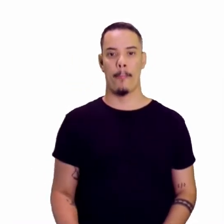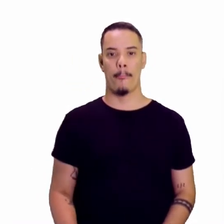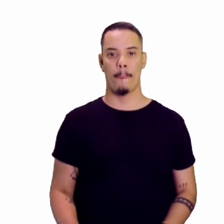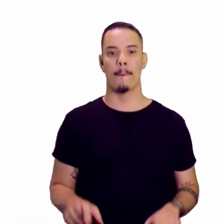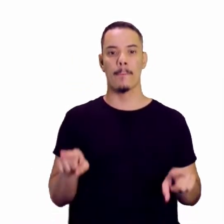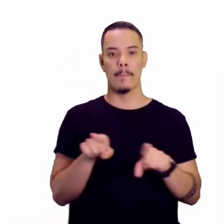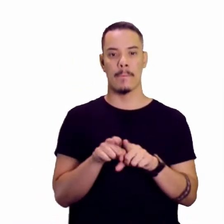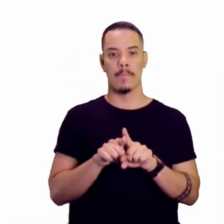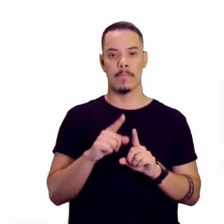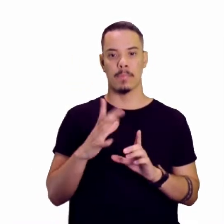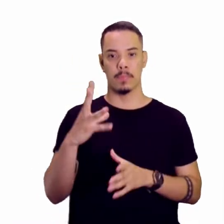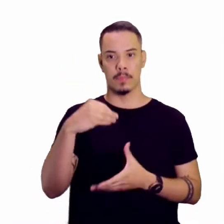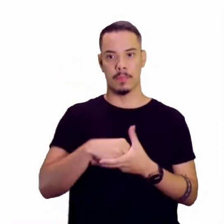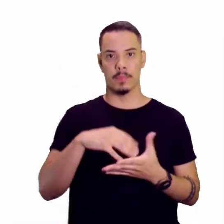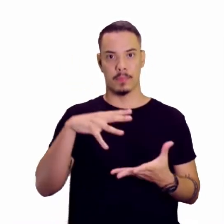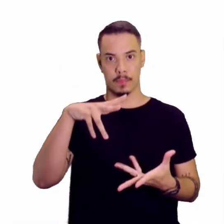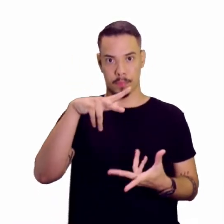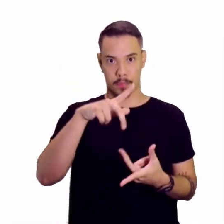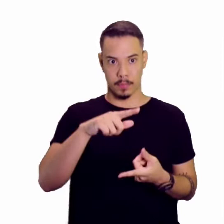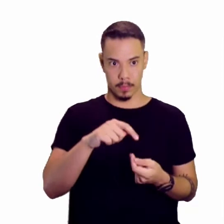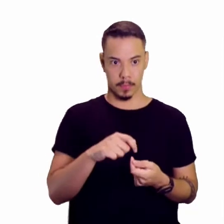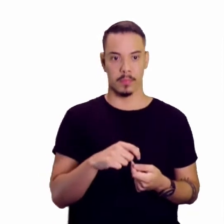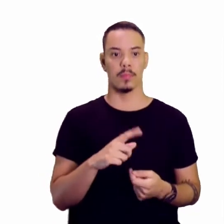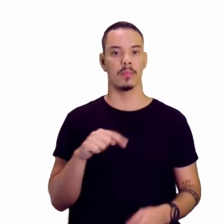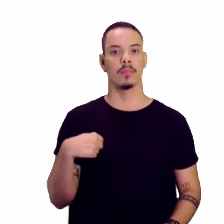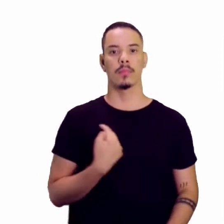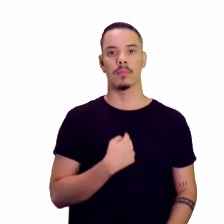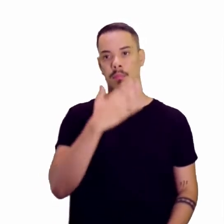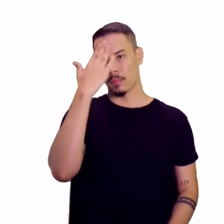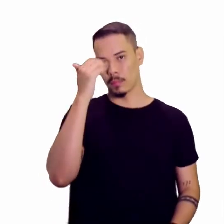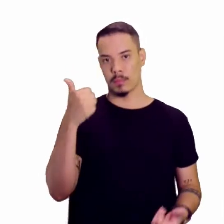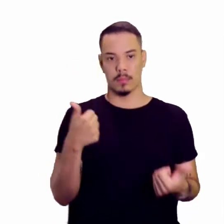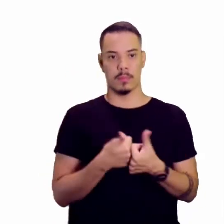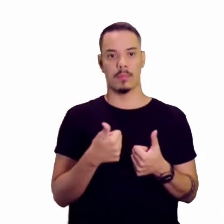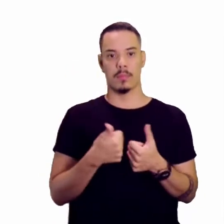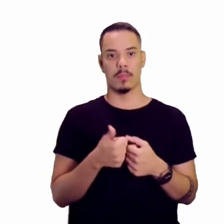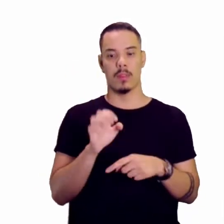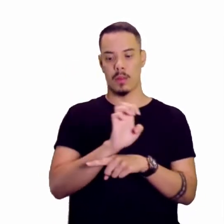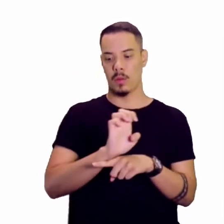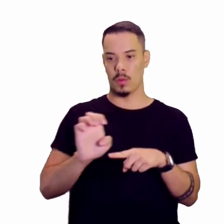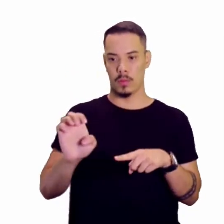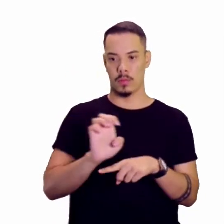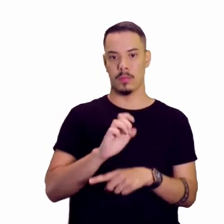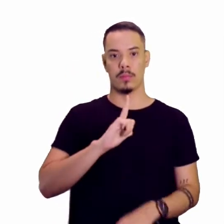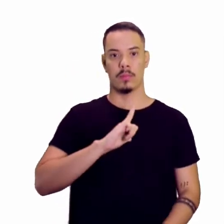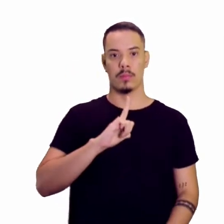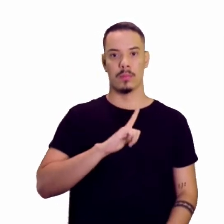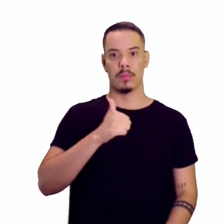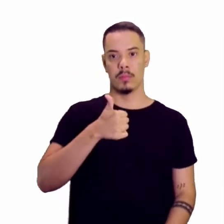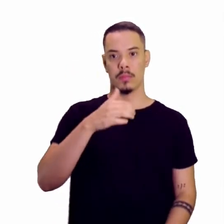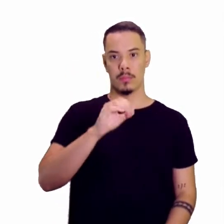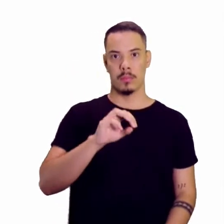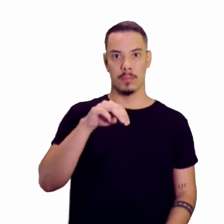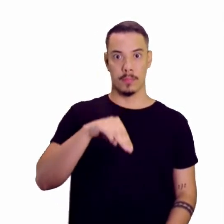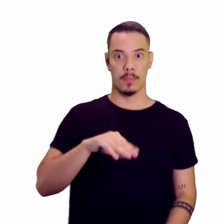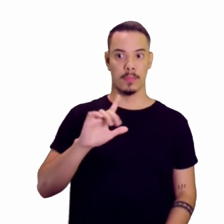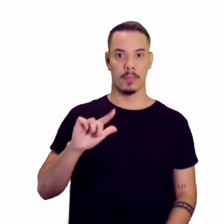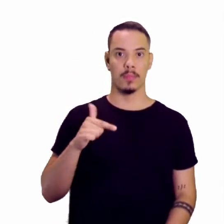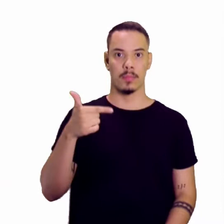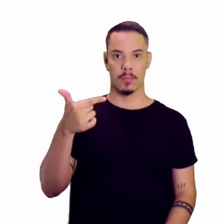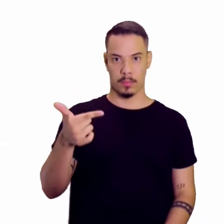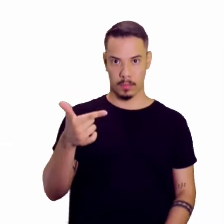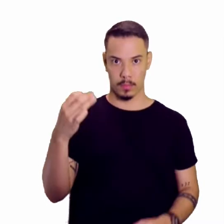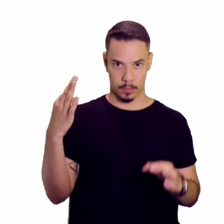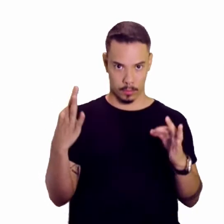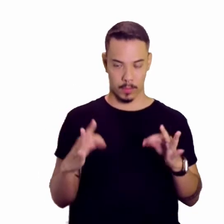Que no planeta Terra, aqui na superfície, próximo do Equador, nós temos aí 10 metros por segundo ao quadrado,